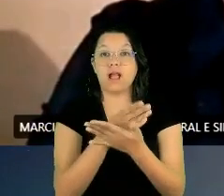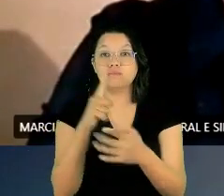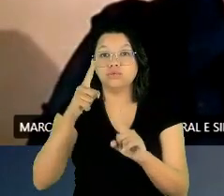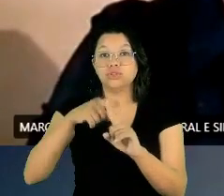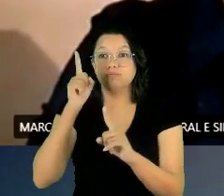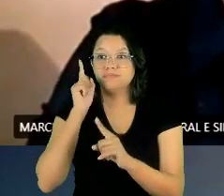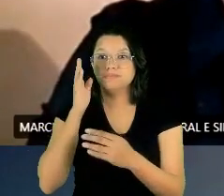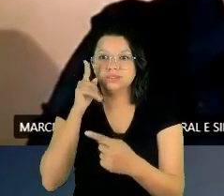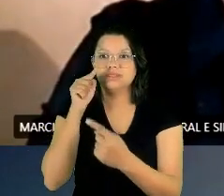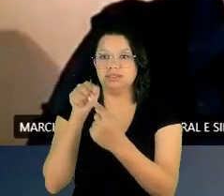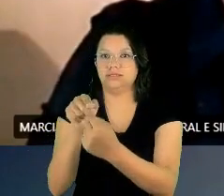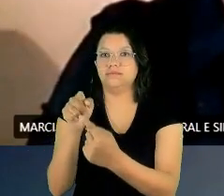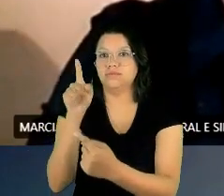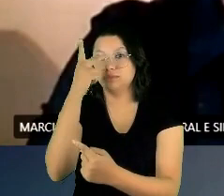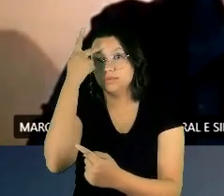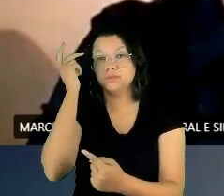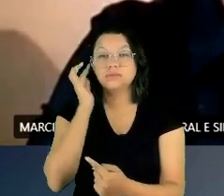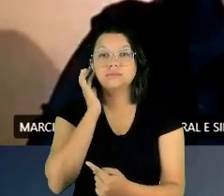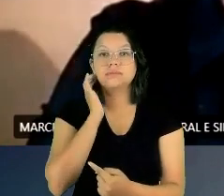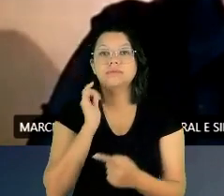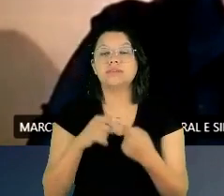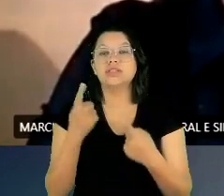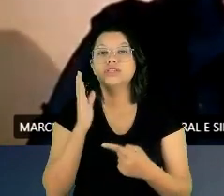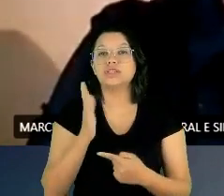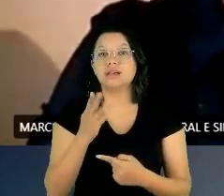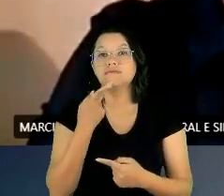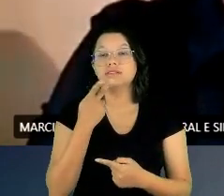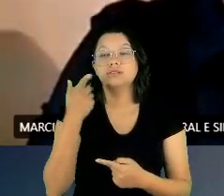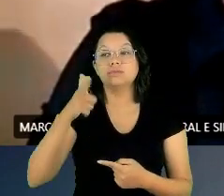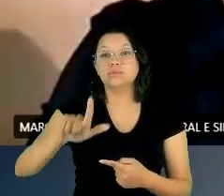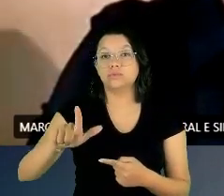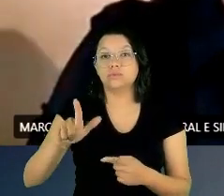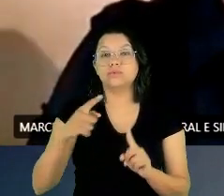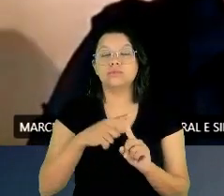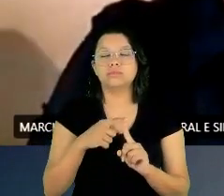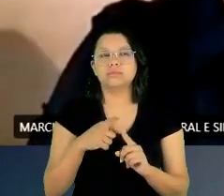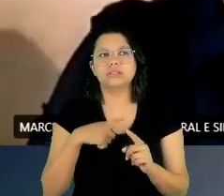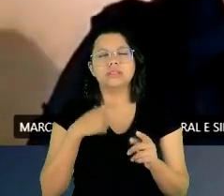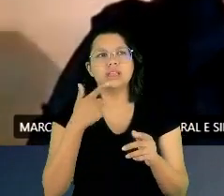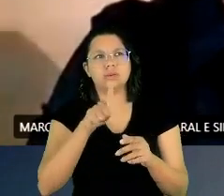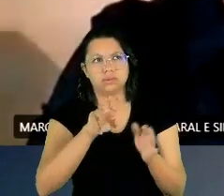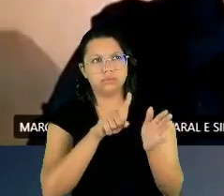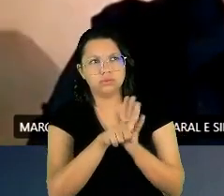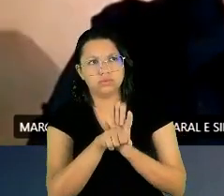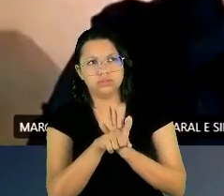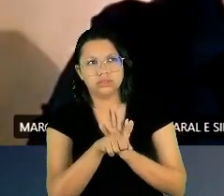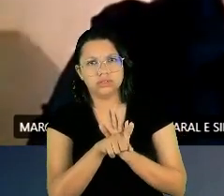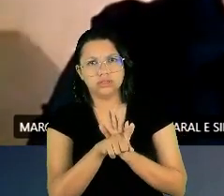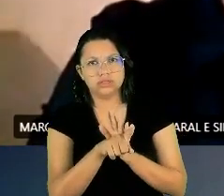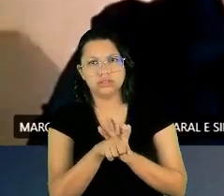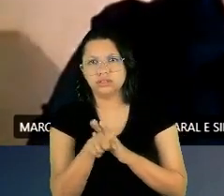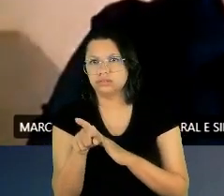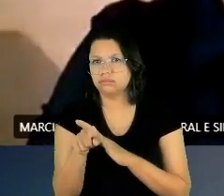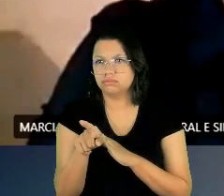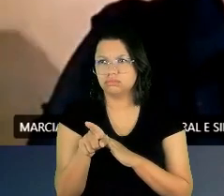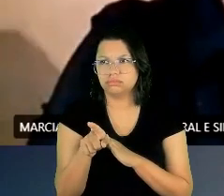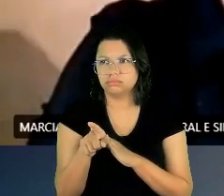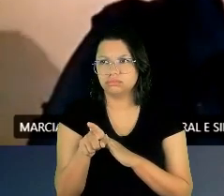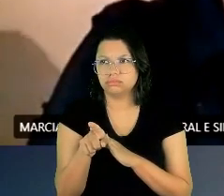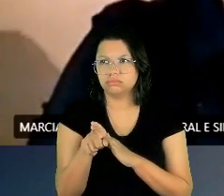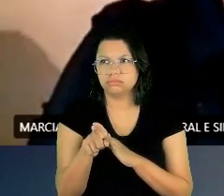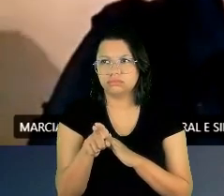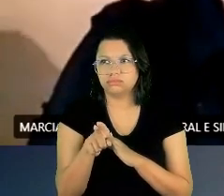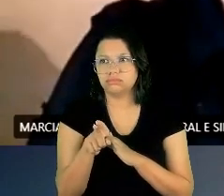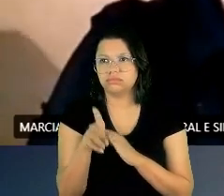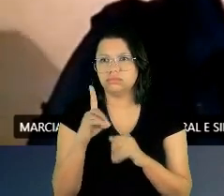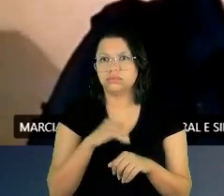determinadas pessoas. Mas já entrando no próximo tópico, pegando o gancho da sua pergunta, doutora, não sei se tem outra pergunta para fazer. Doutor